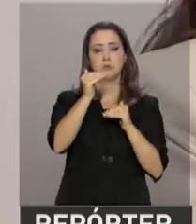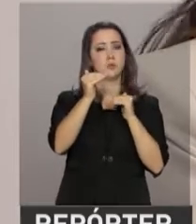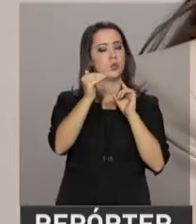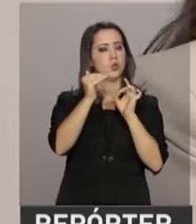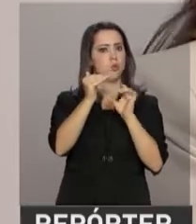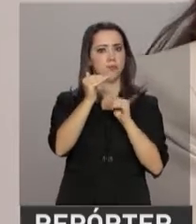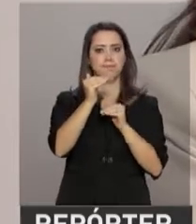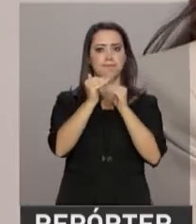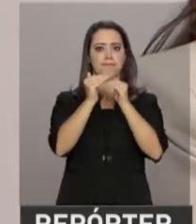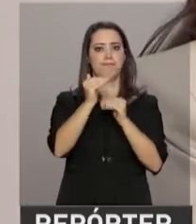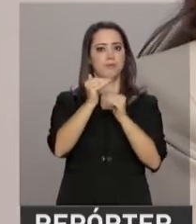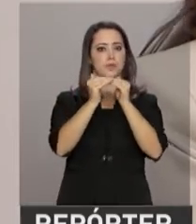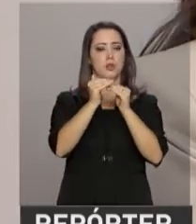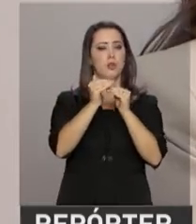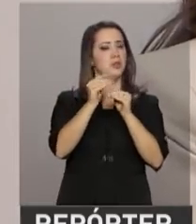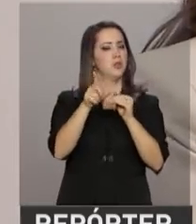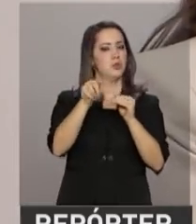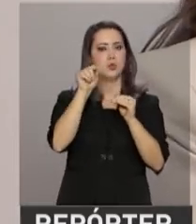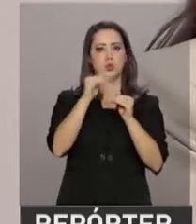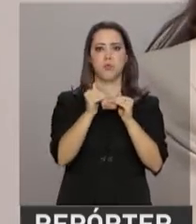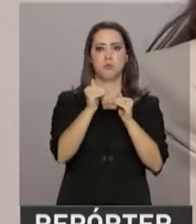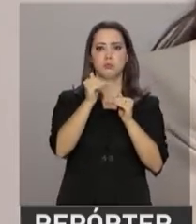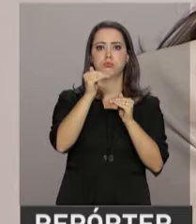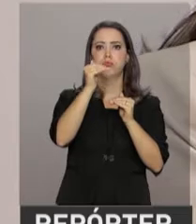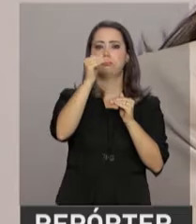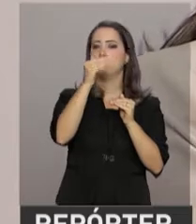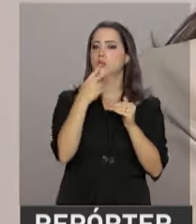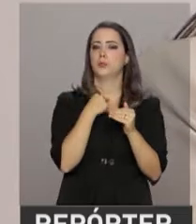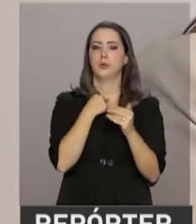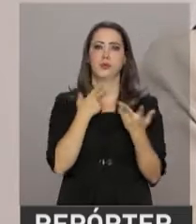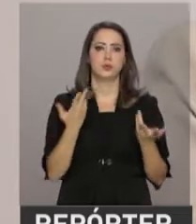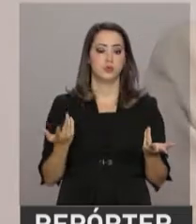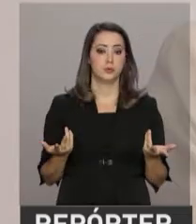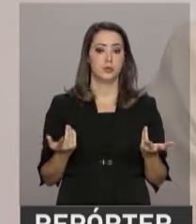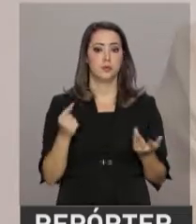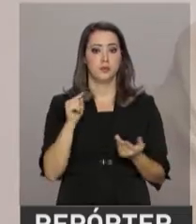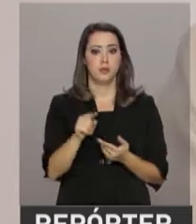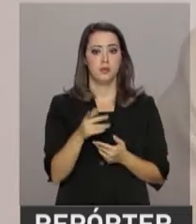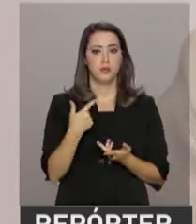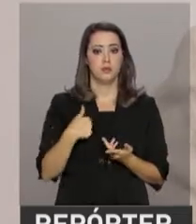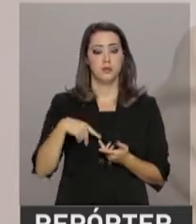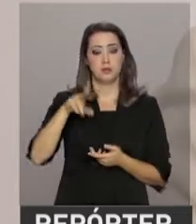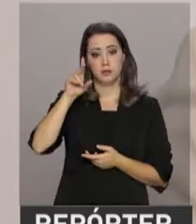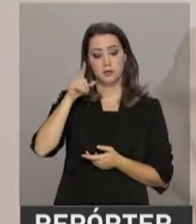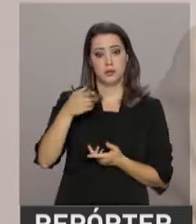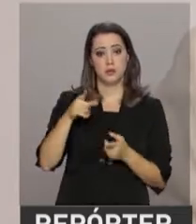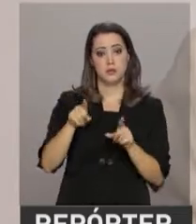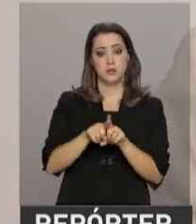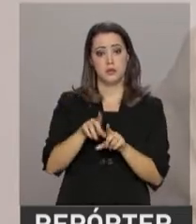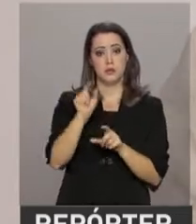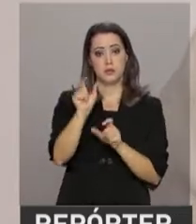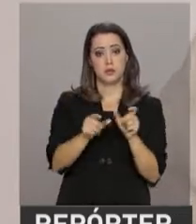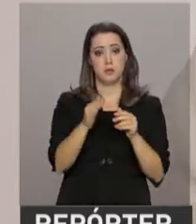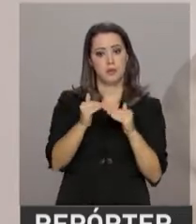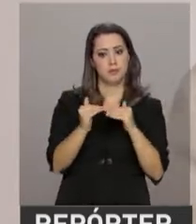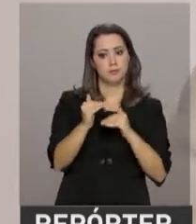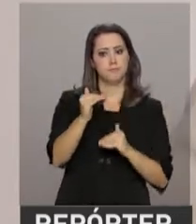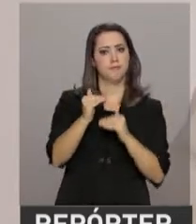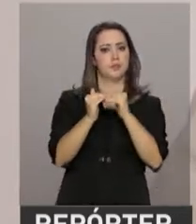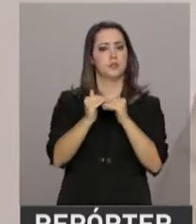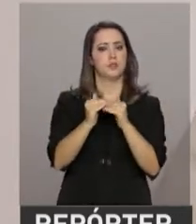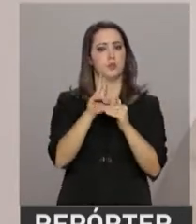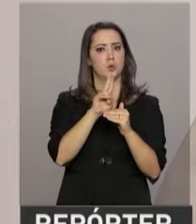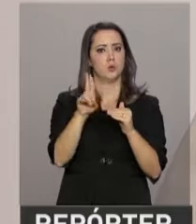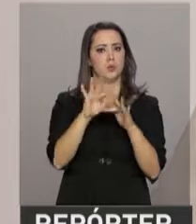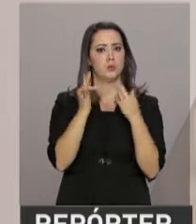mas elas não tinham a escolha de seguir carreira elas eram tutelados em nome da família e o que